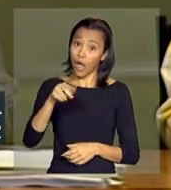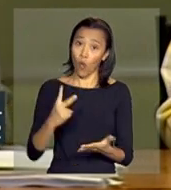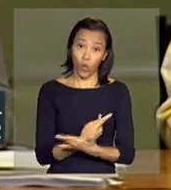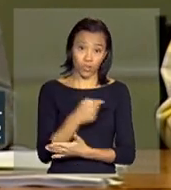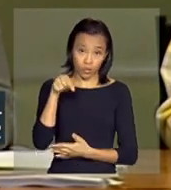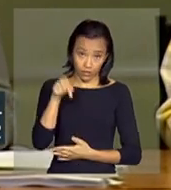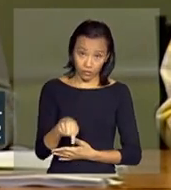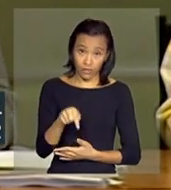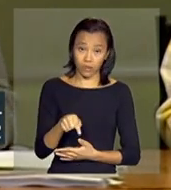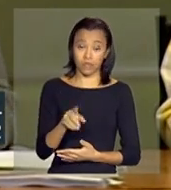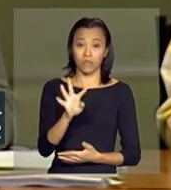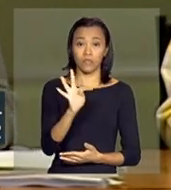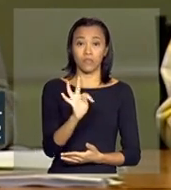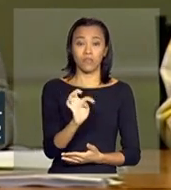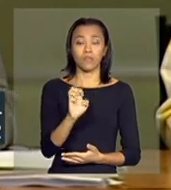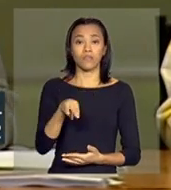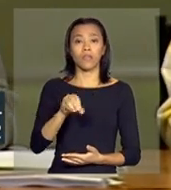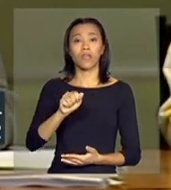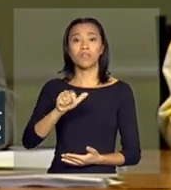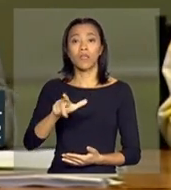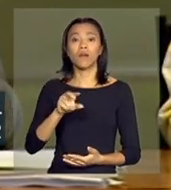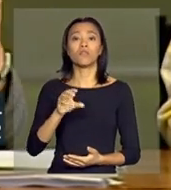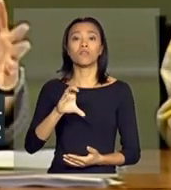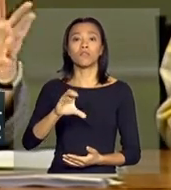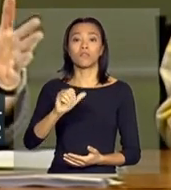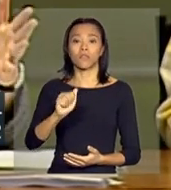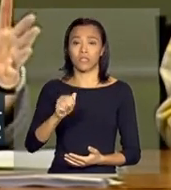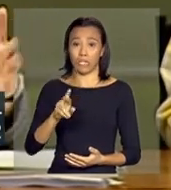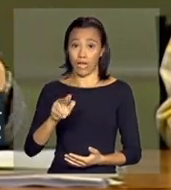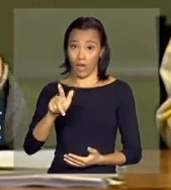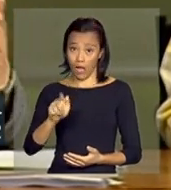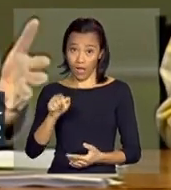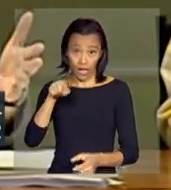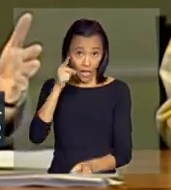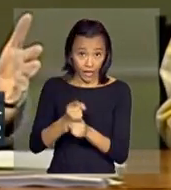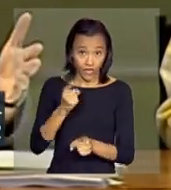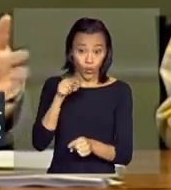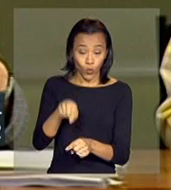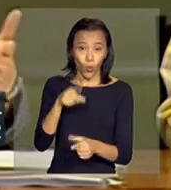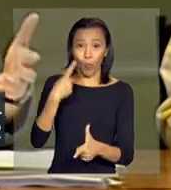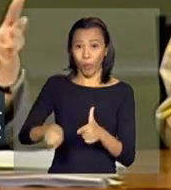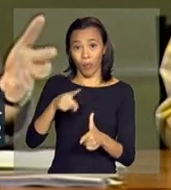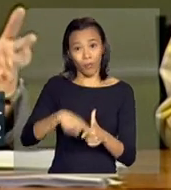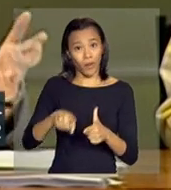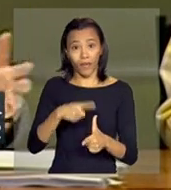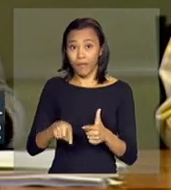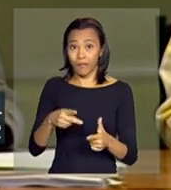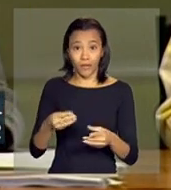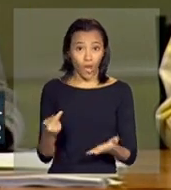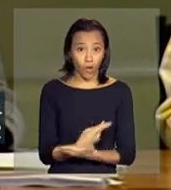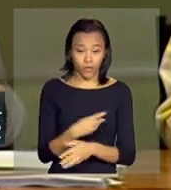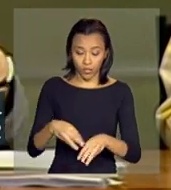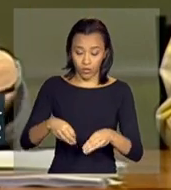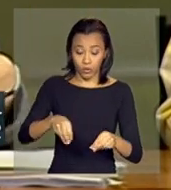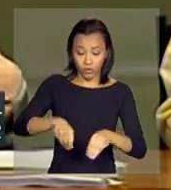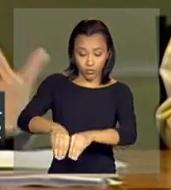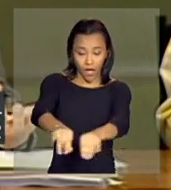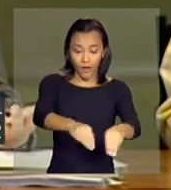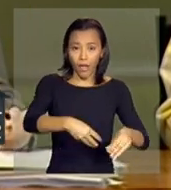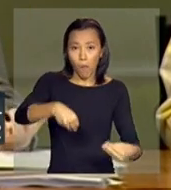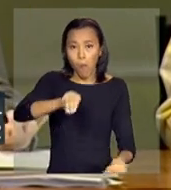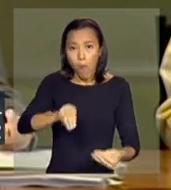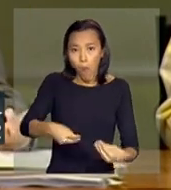foi analisar melhor, se identificou um problema geológico, de solo mole, que